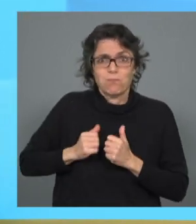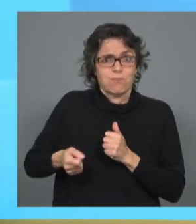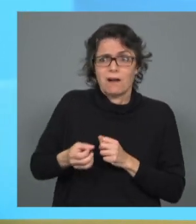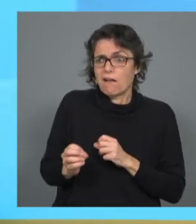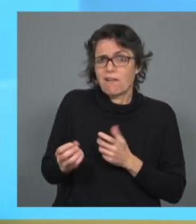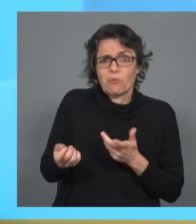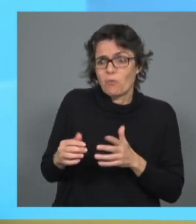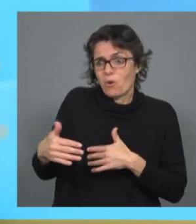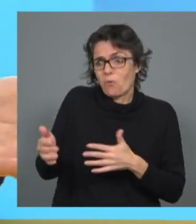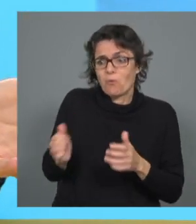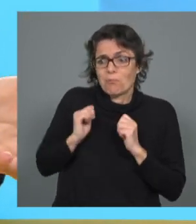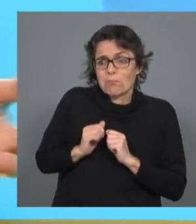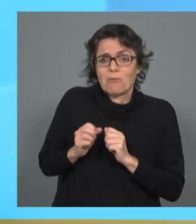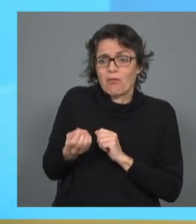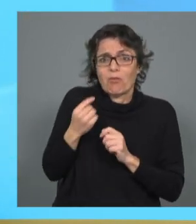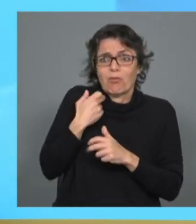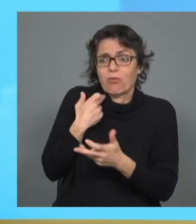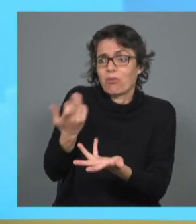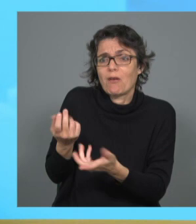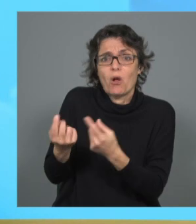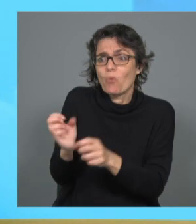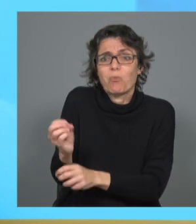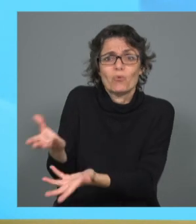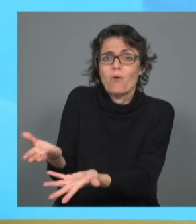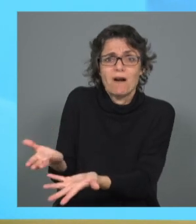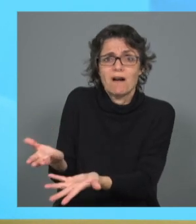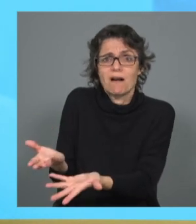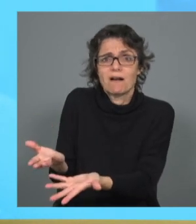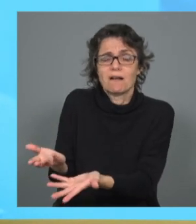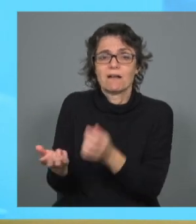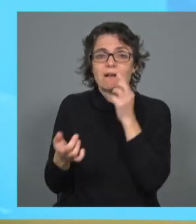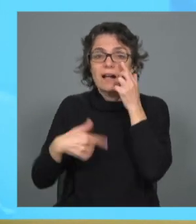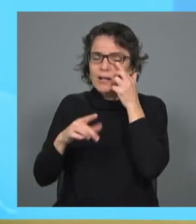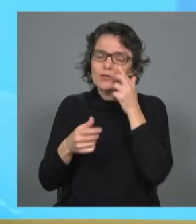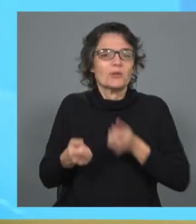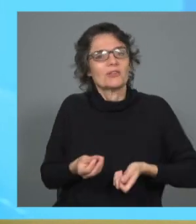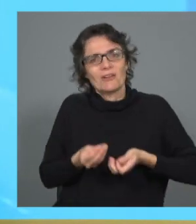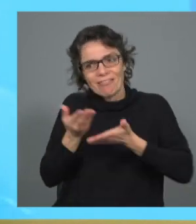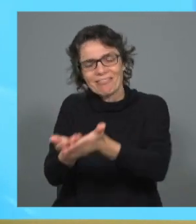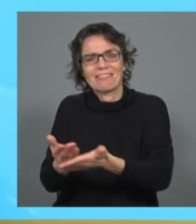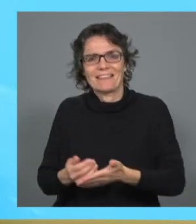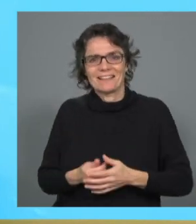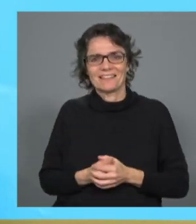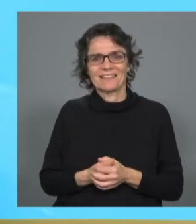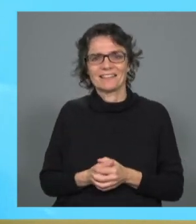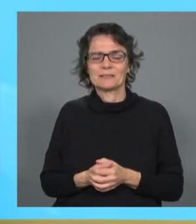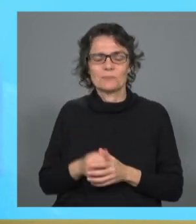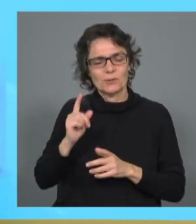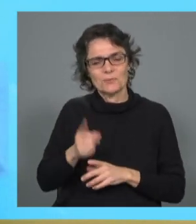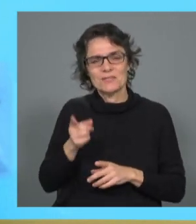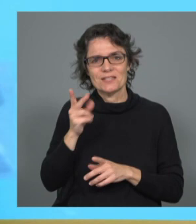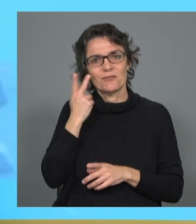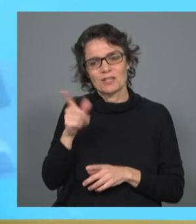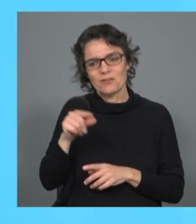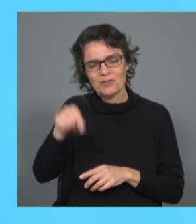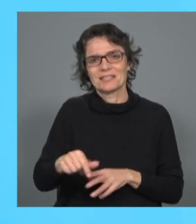pequena mala, e portanto não tinham já nada consigo para poderem continuar a partir daqui ou recomeçar. E como disse,